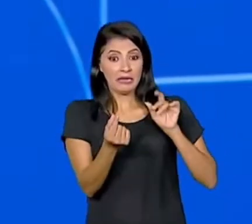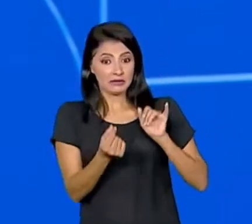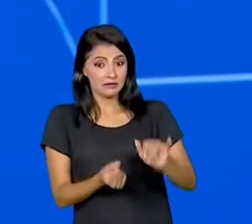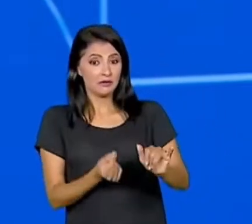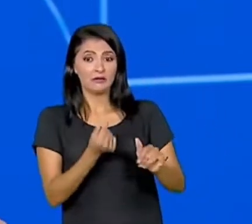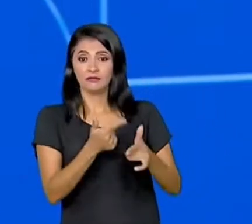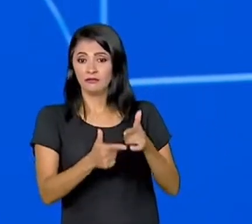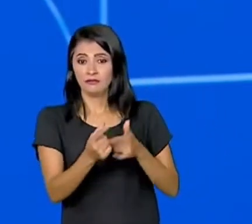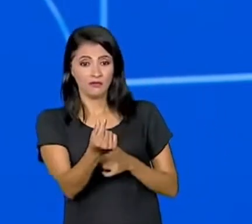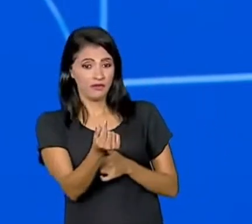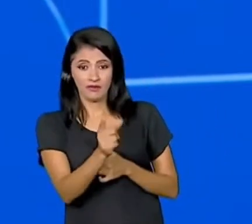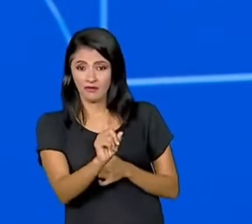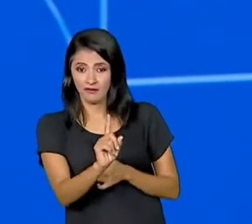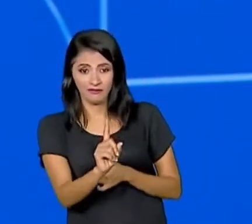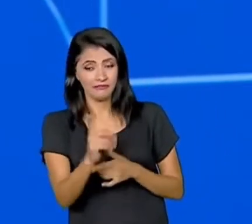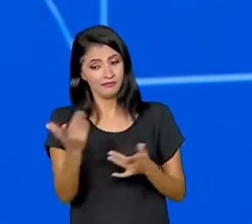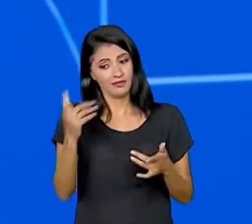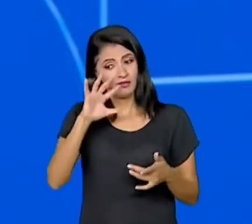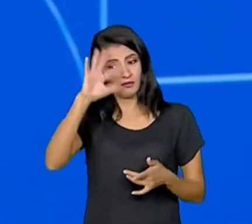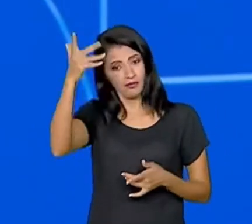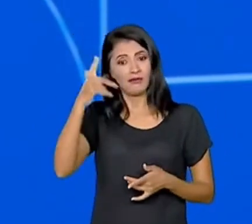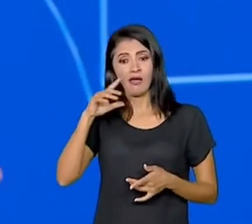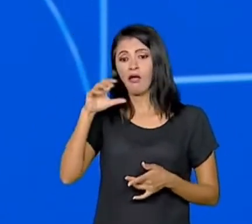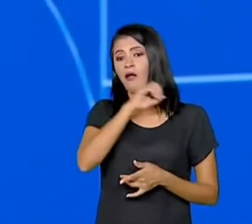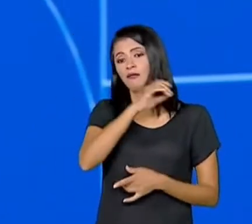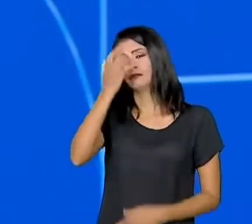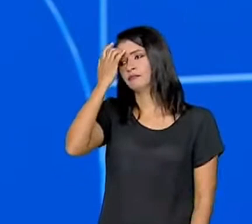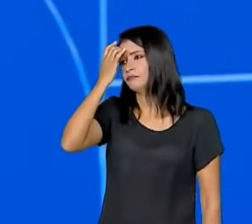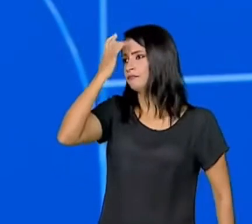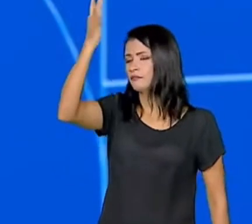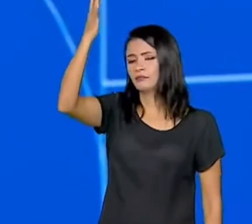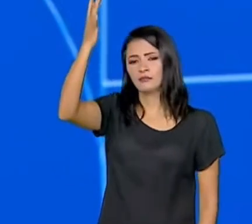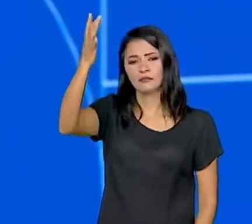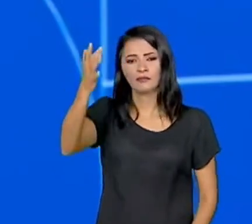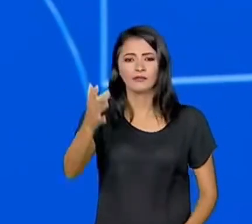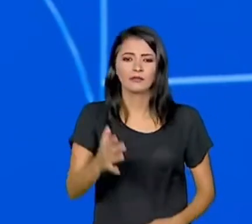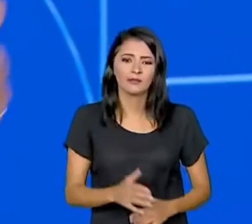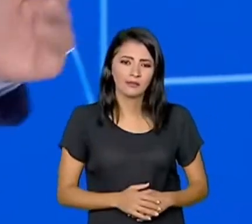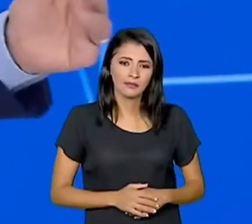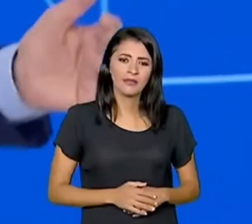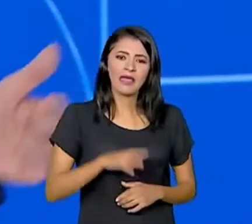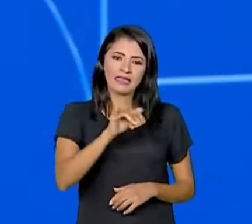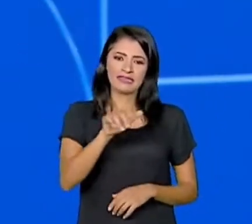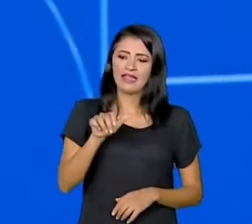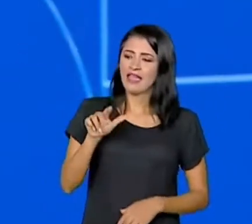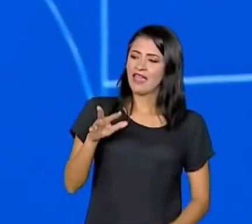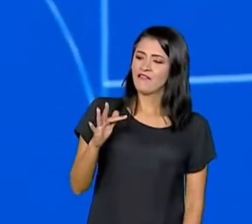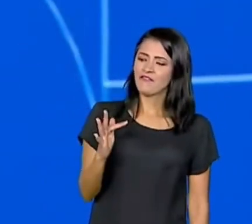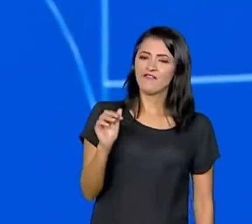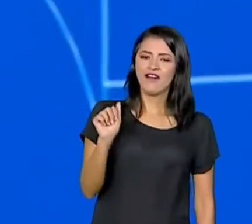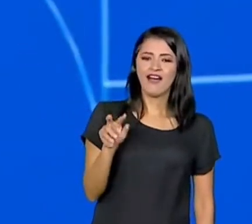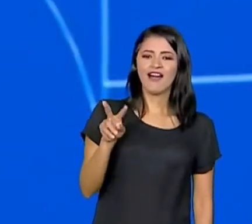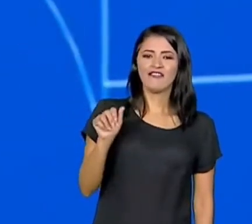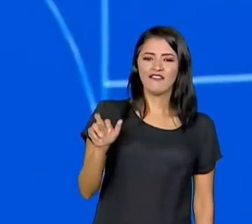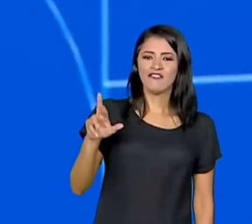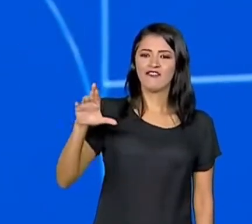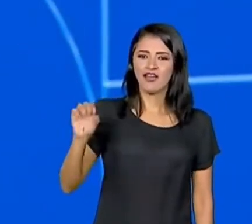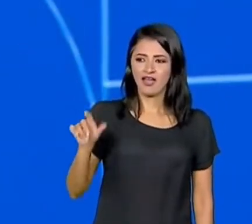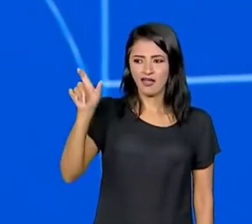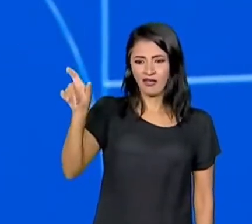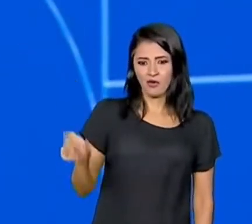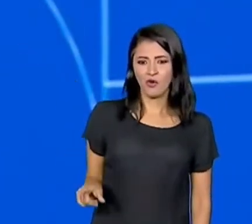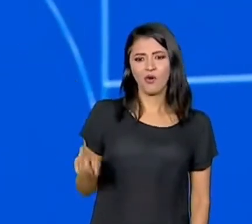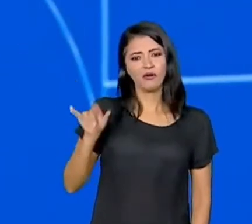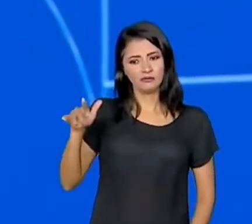problema, então nós temos que resolver as coisas com muito mais facilidade. Se o Fávaro continuar abrindo